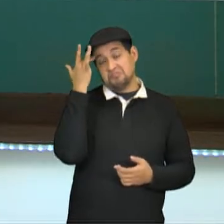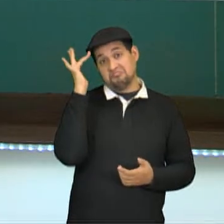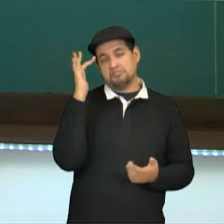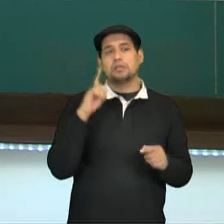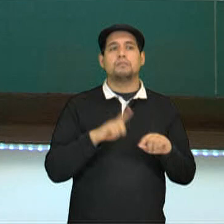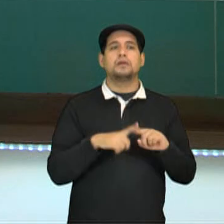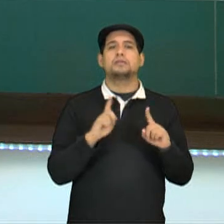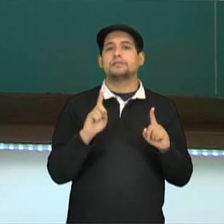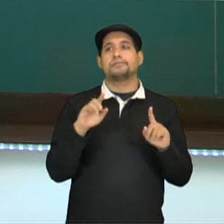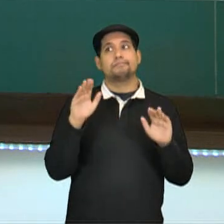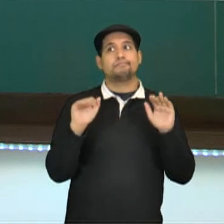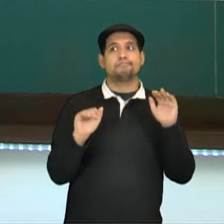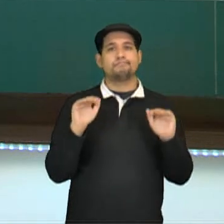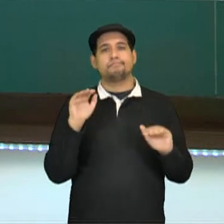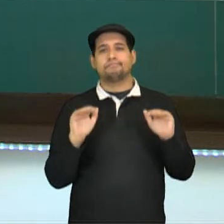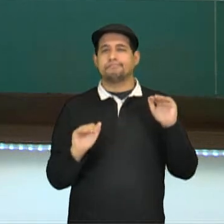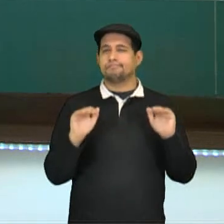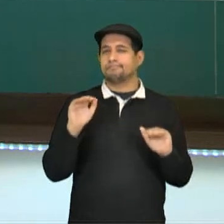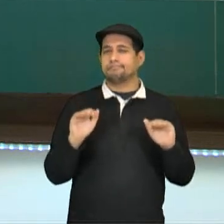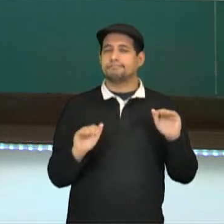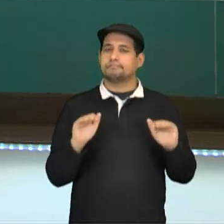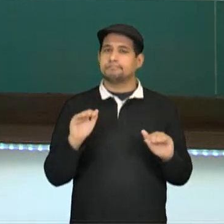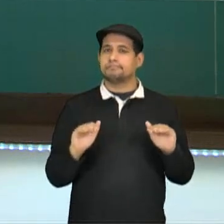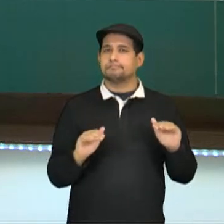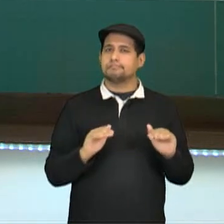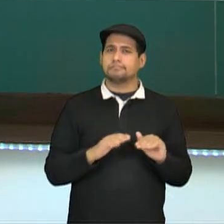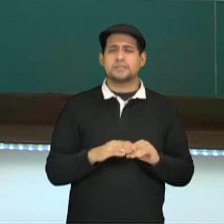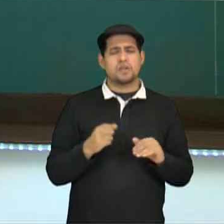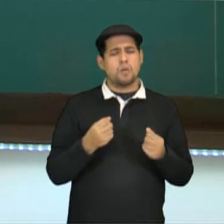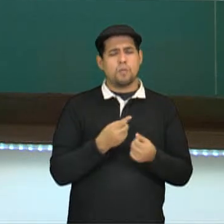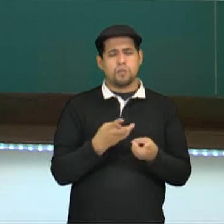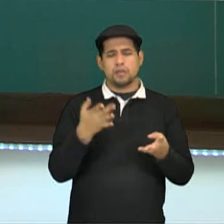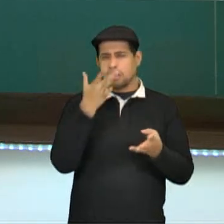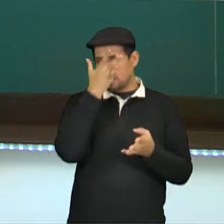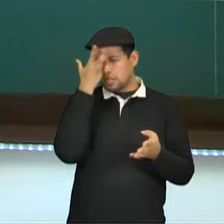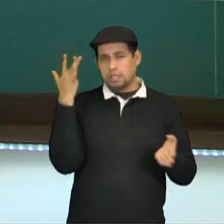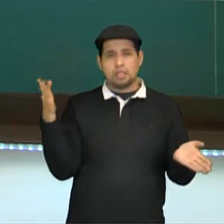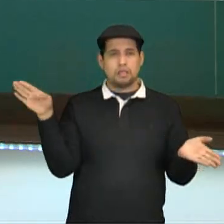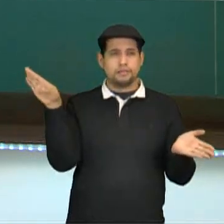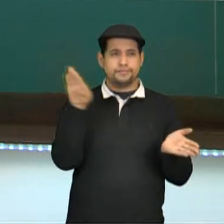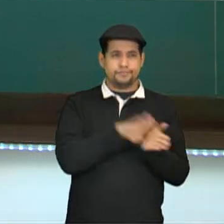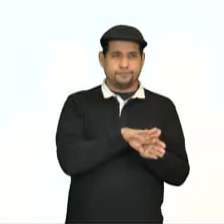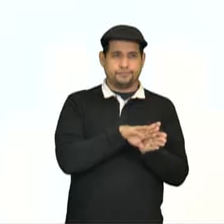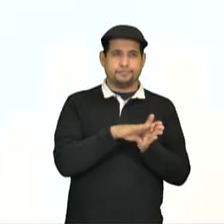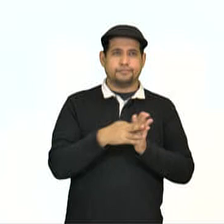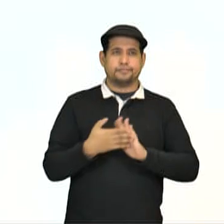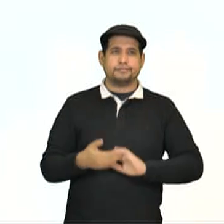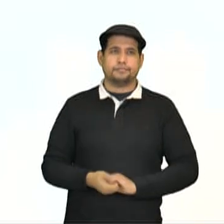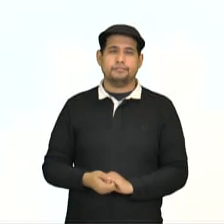vamos ficar nessa margem, né, que vieram muitas pessoas para cá.